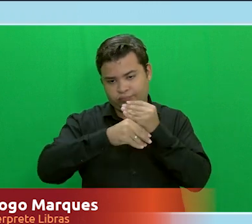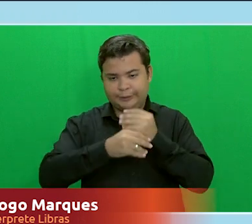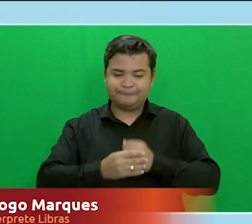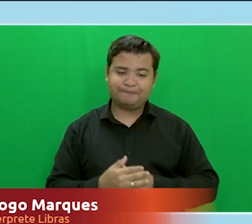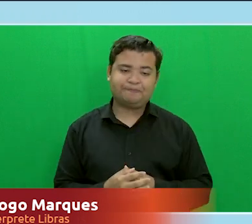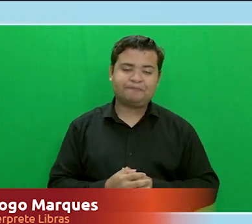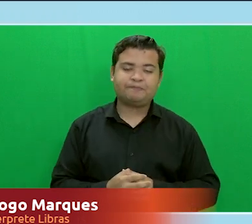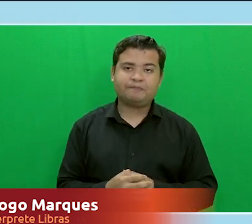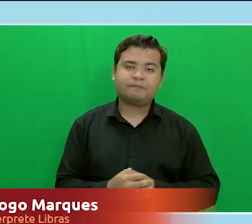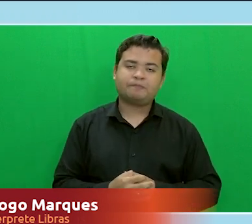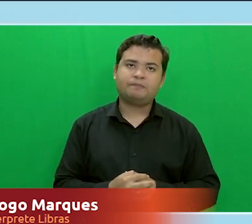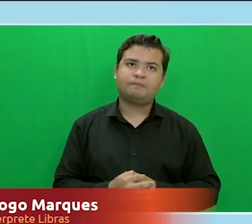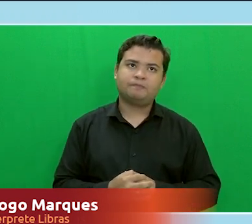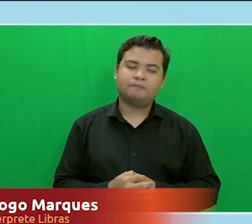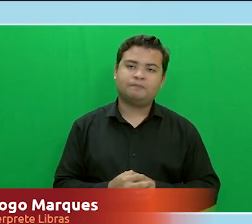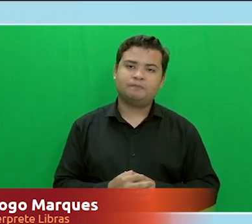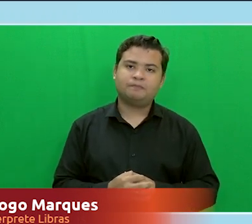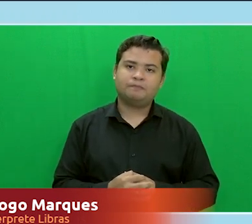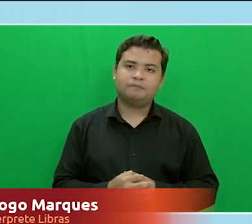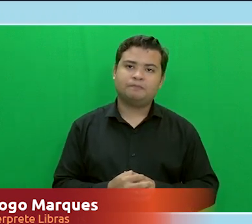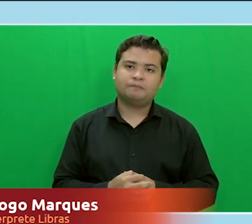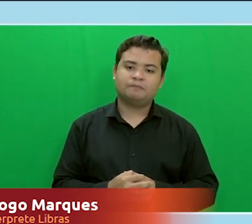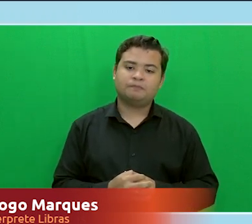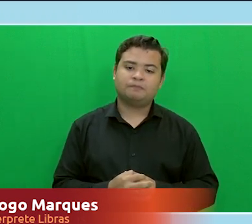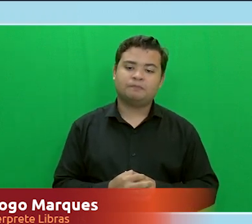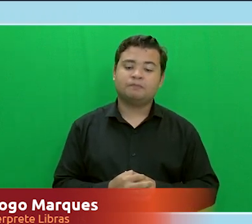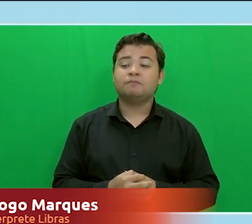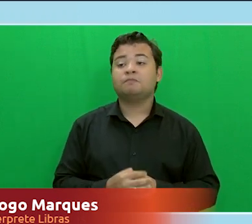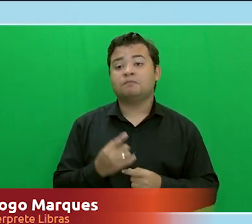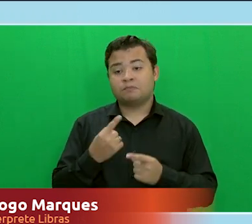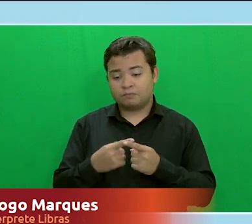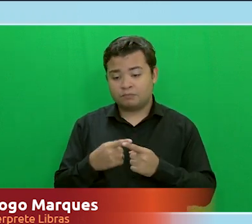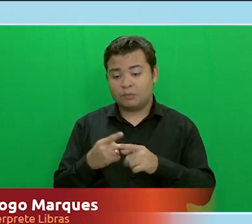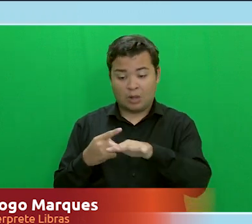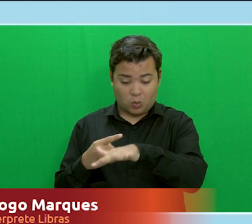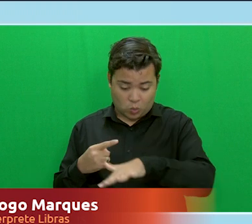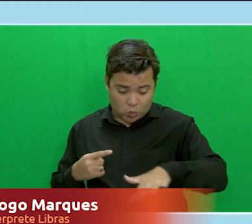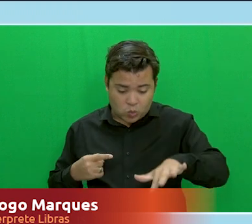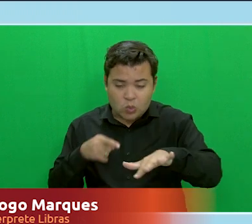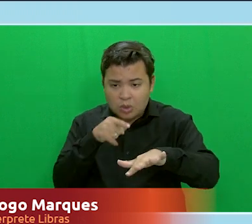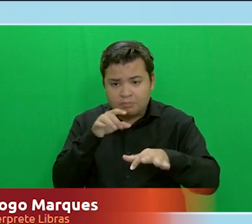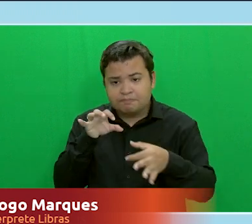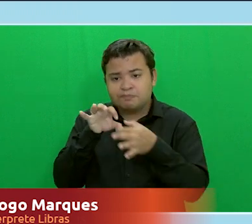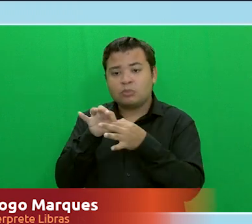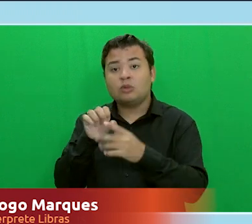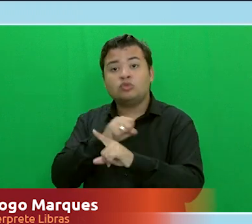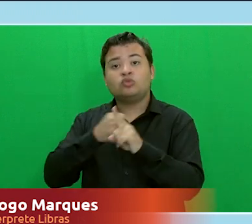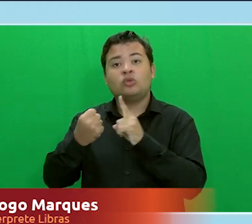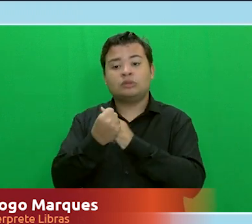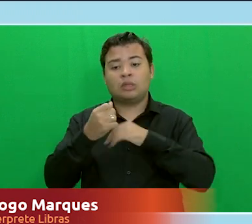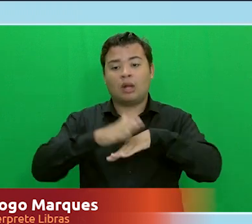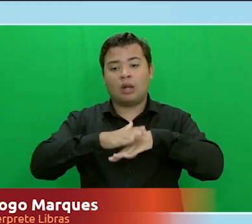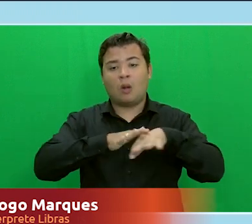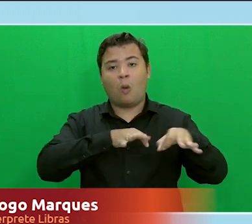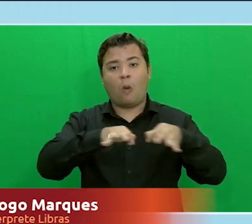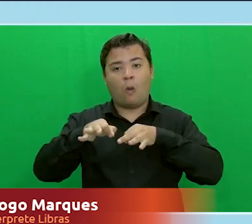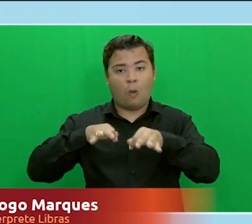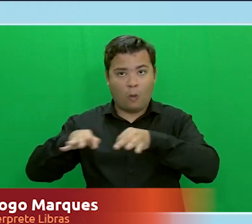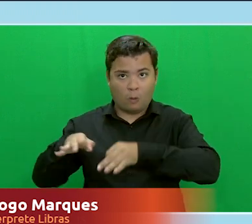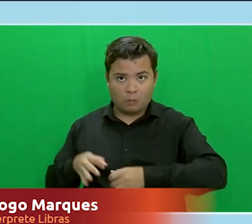né? É que assim, o espaço ele é uma construção social,